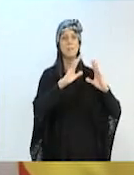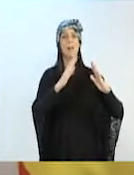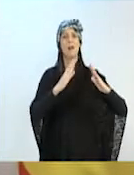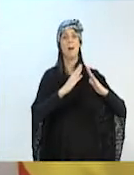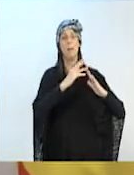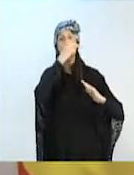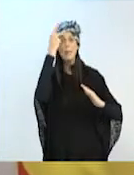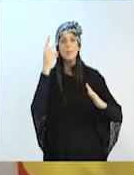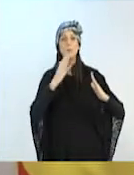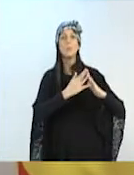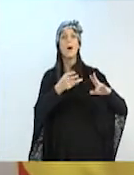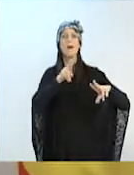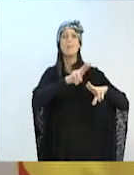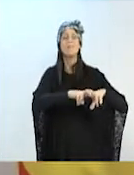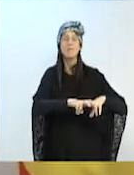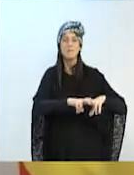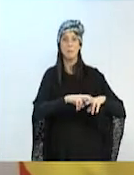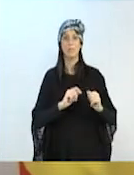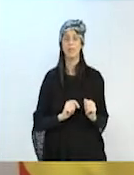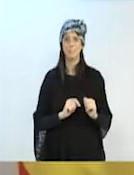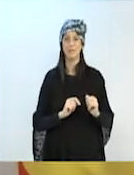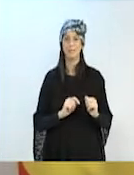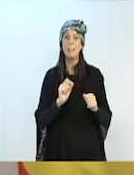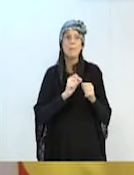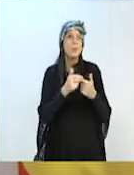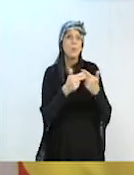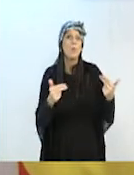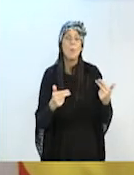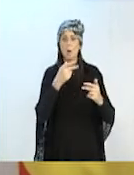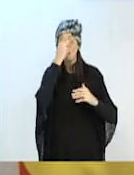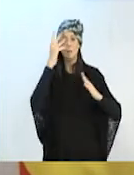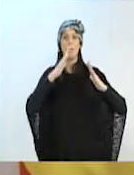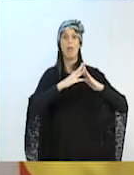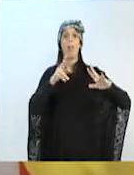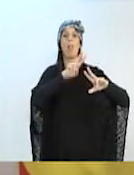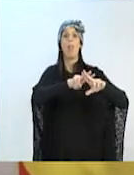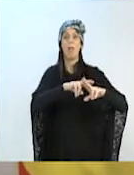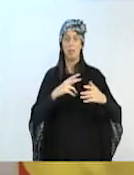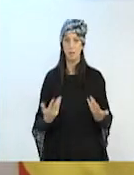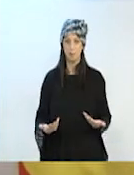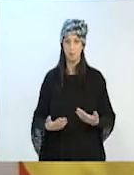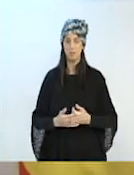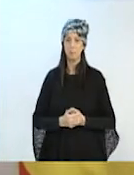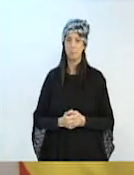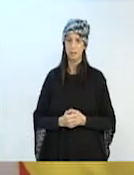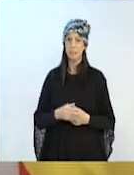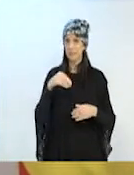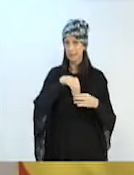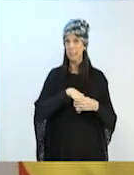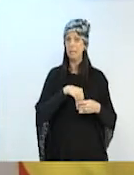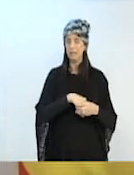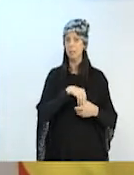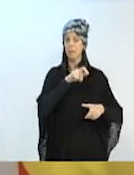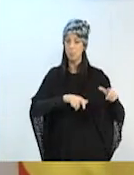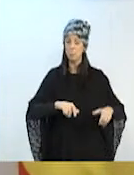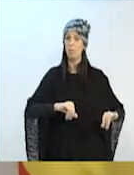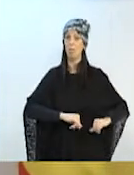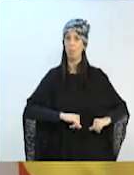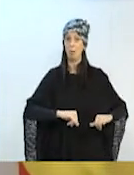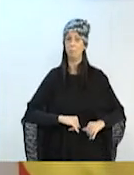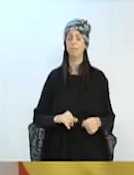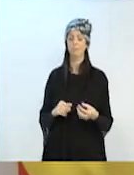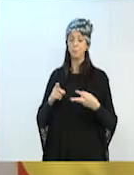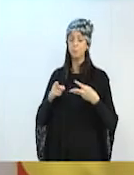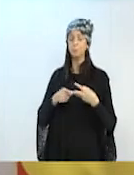uma intervenção e que tenha e que tome alguma providência com essa situação no presídio. Último convite,